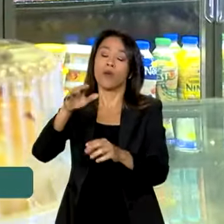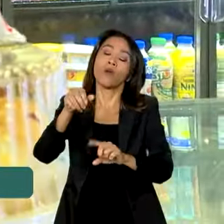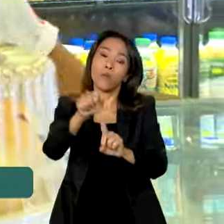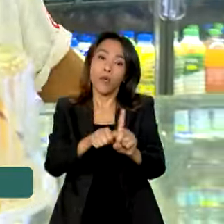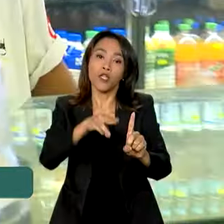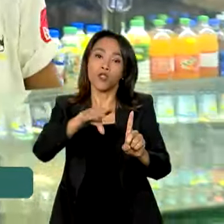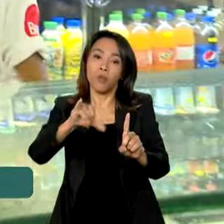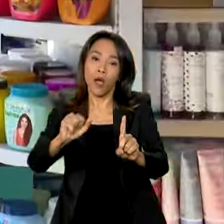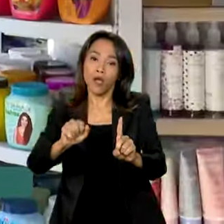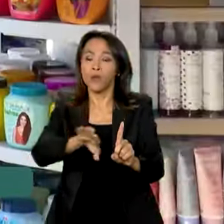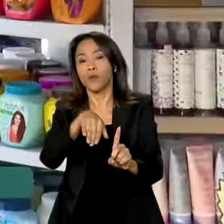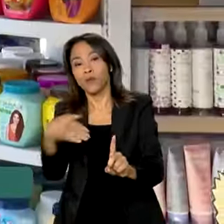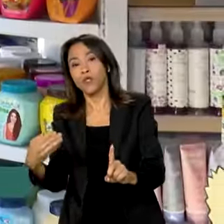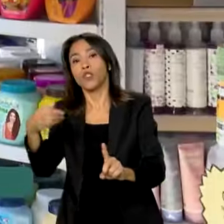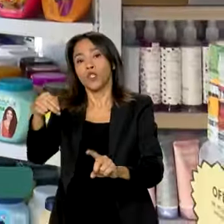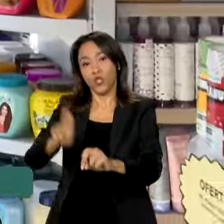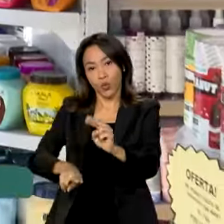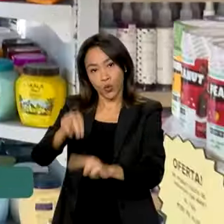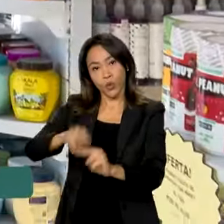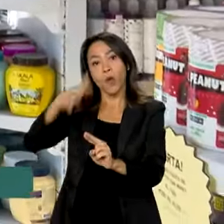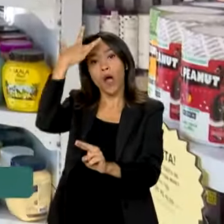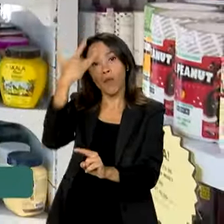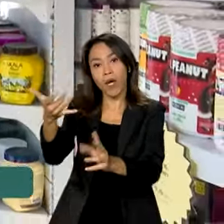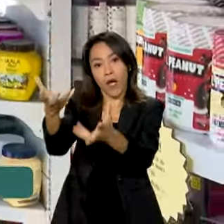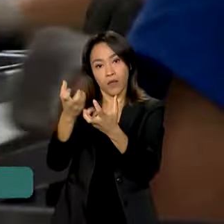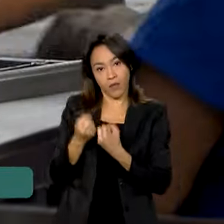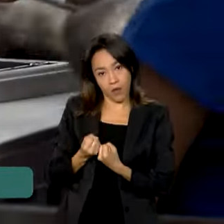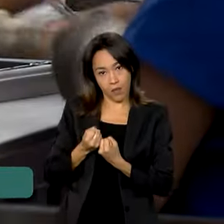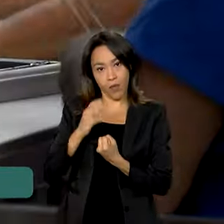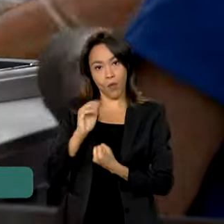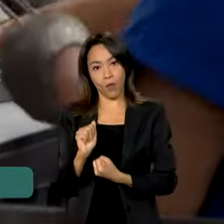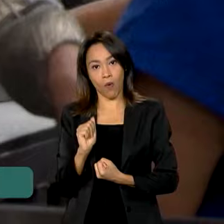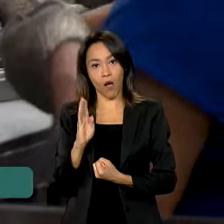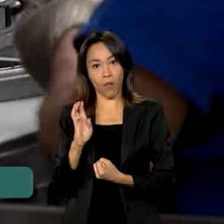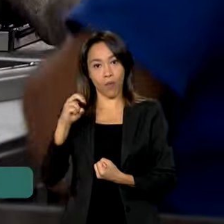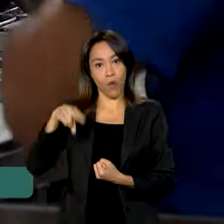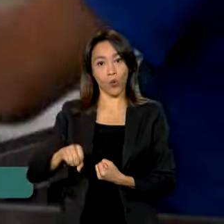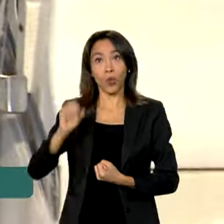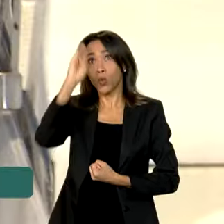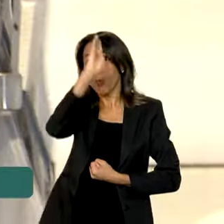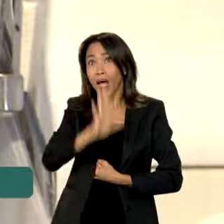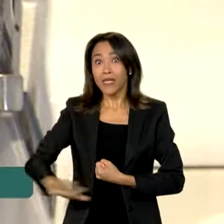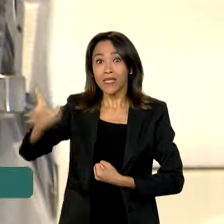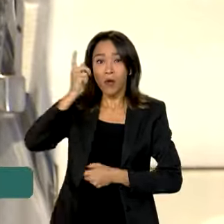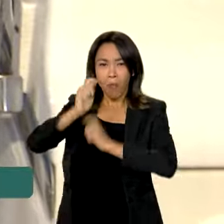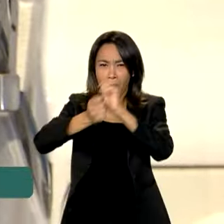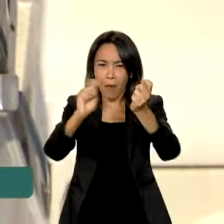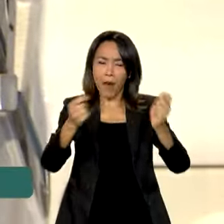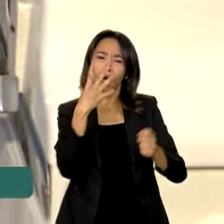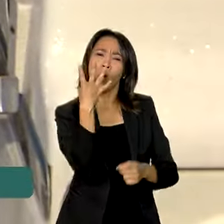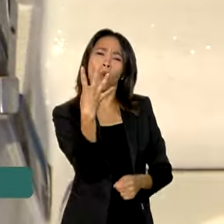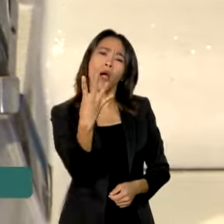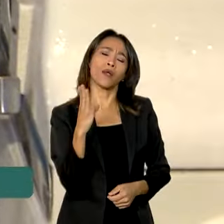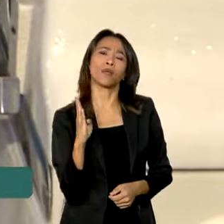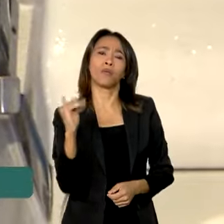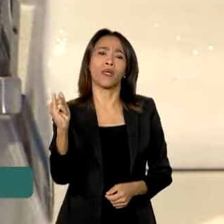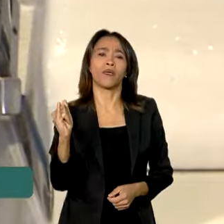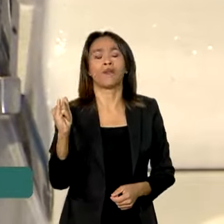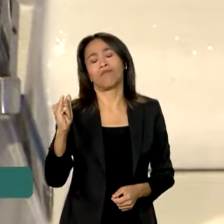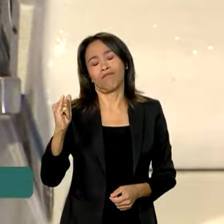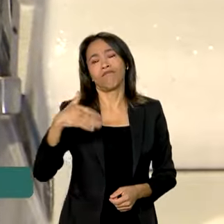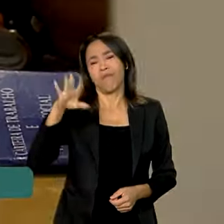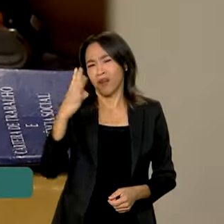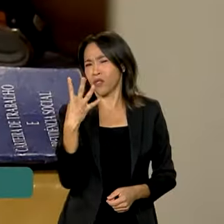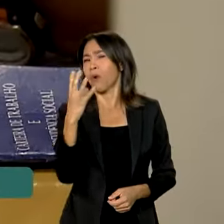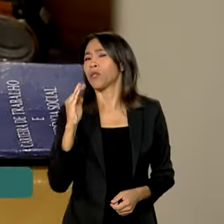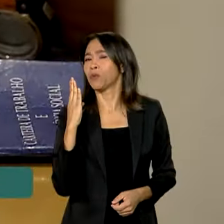vão poder receber também amanhã. Em todo o país, serão pagos quase 4 bilhões e meio de reais. Quem